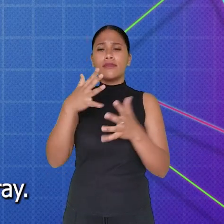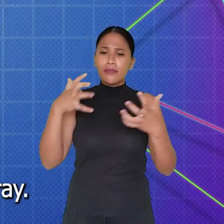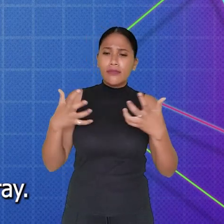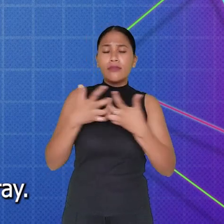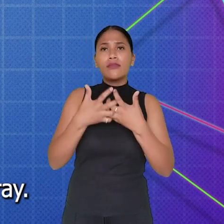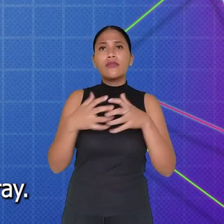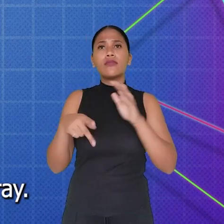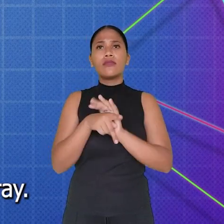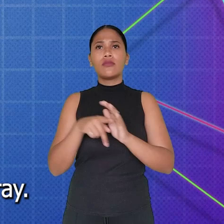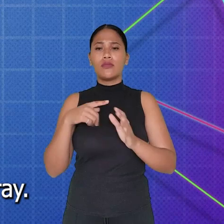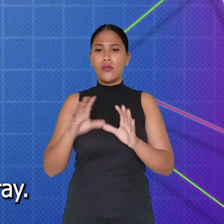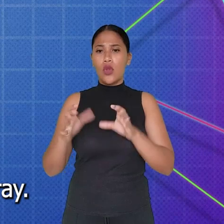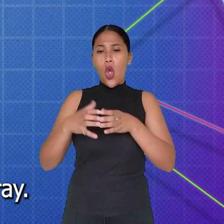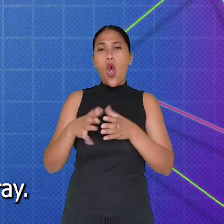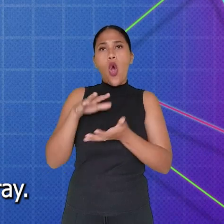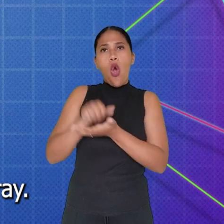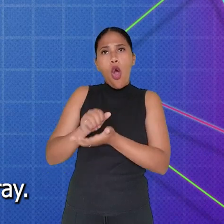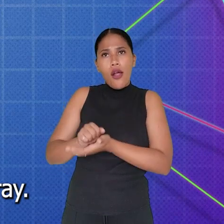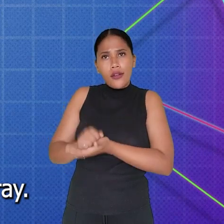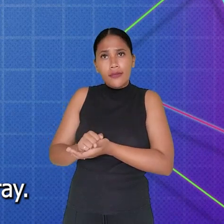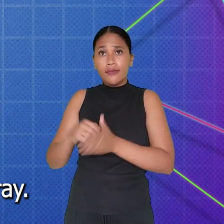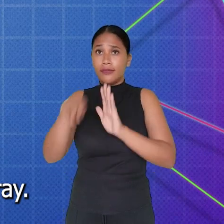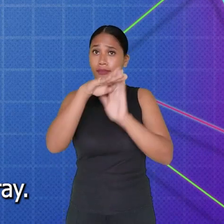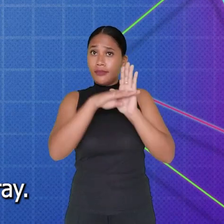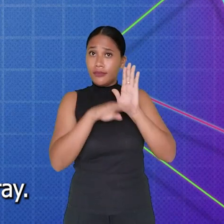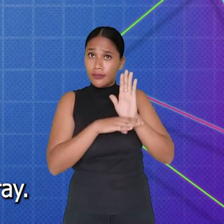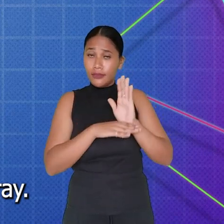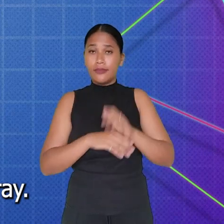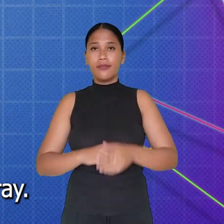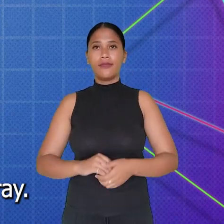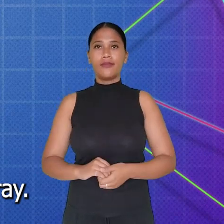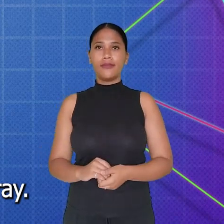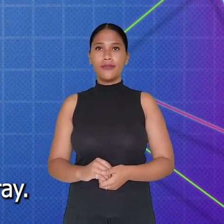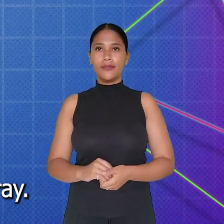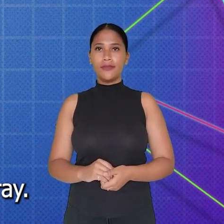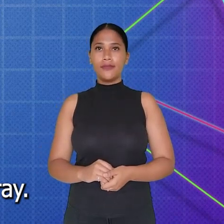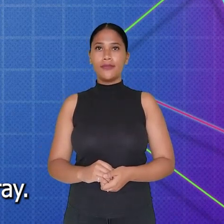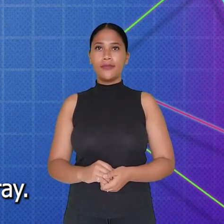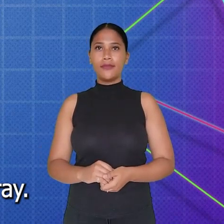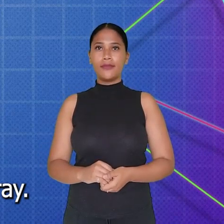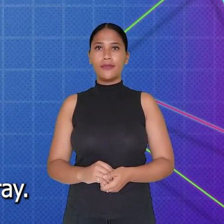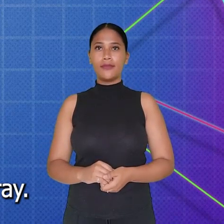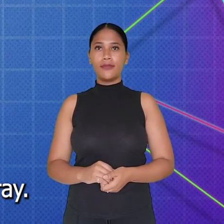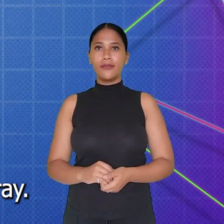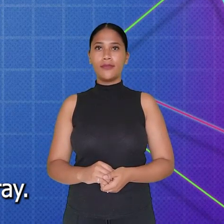os itens em uma coleção, como uma lista ou um array.